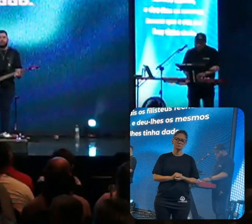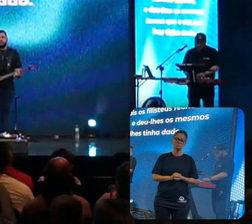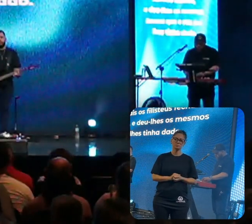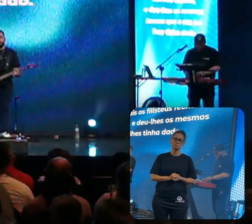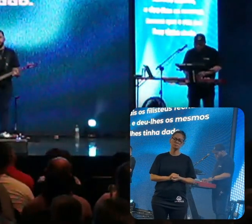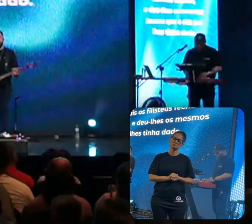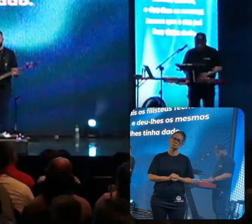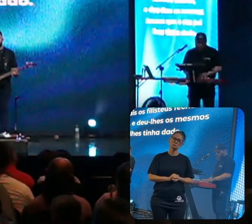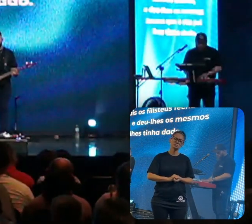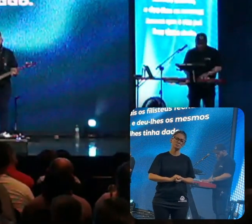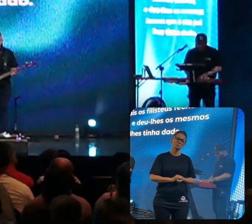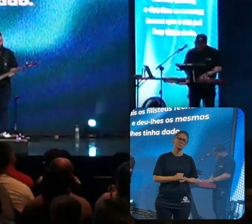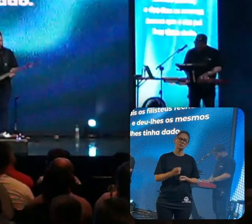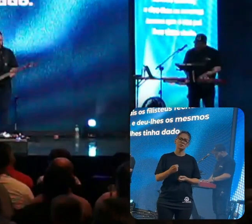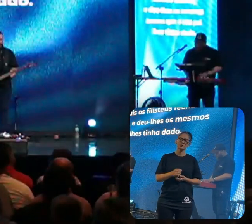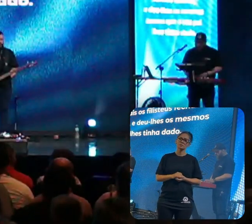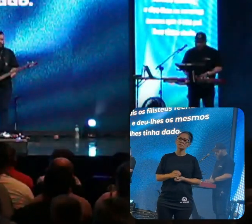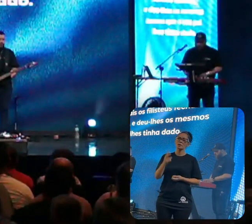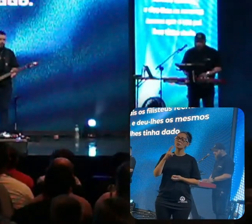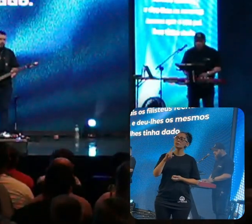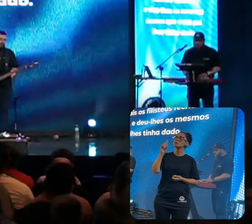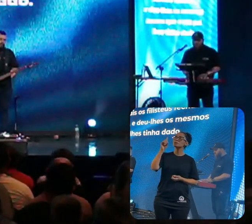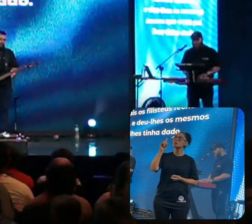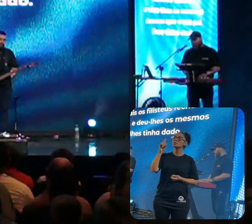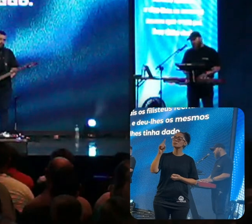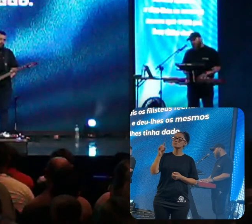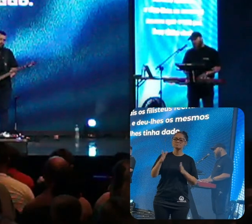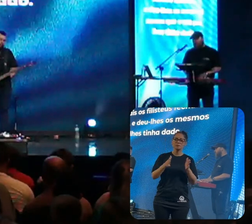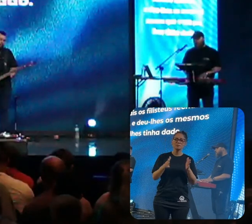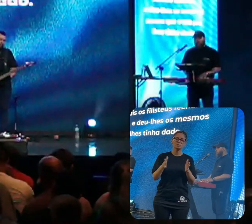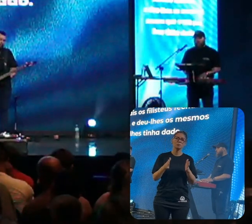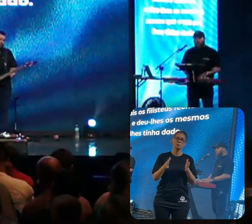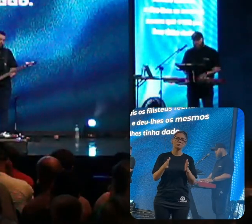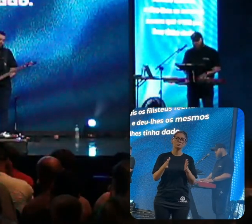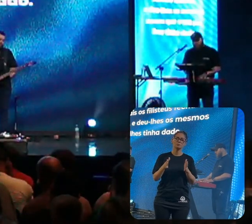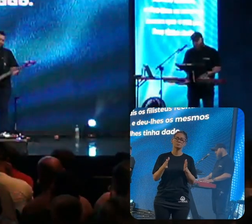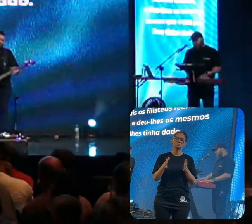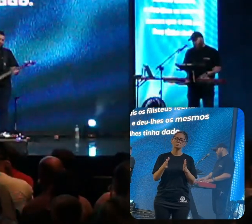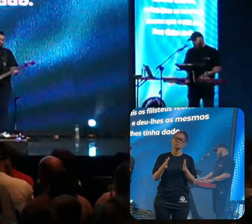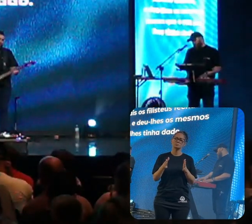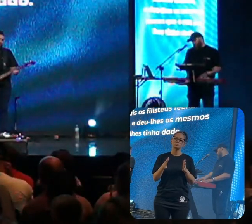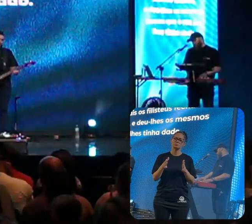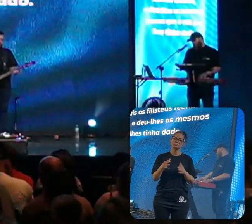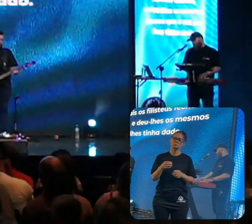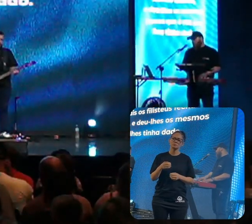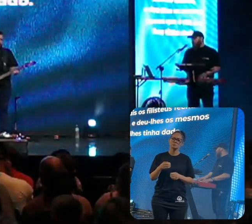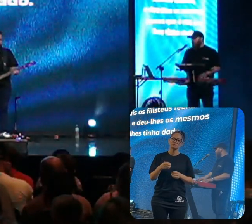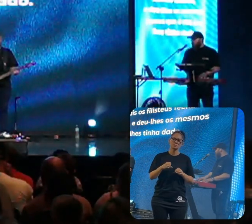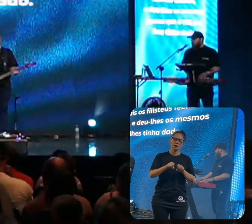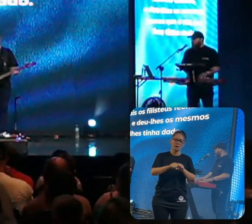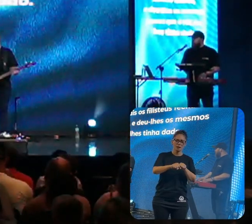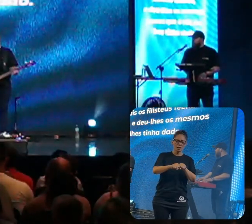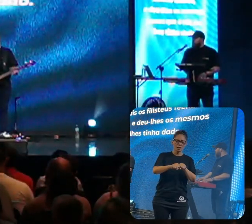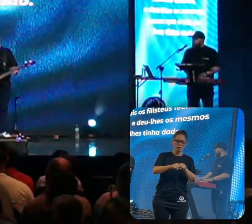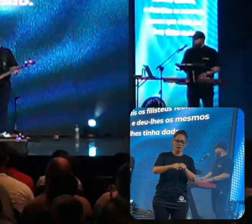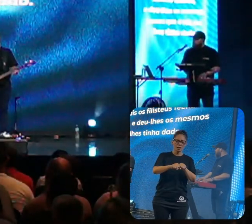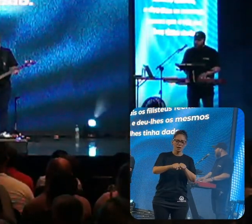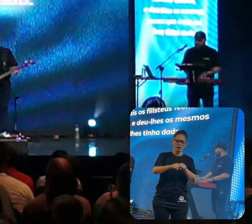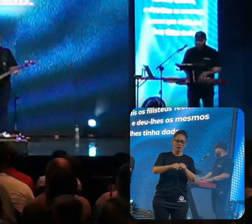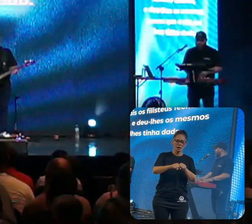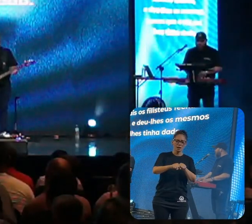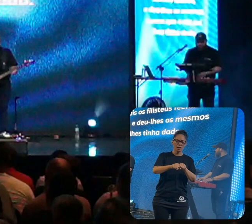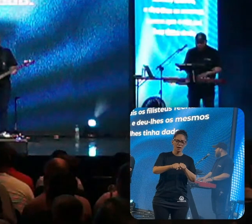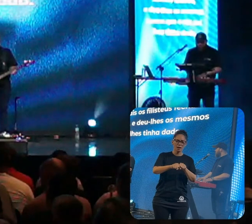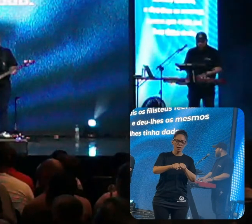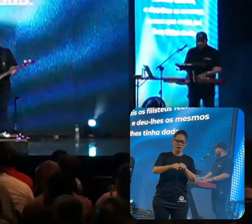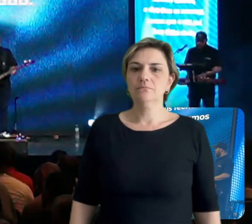Eu vejo como Deus nesse momento abrindo a gaveta e tirando papéis que estavam